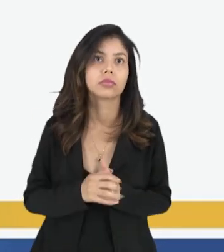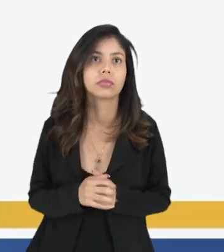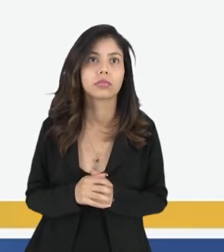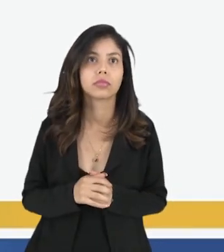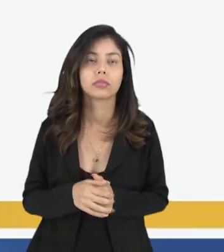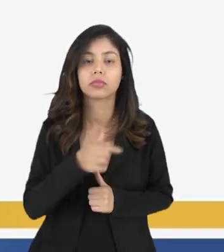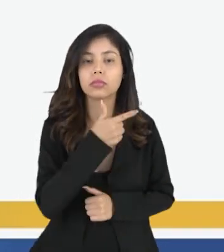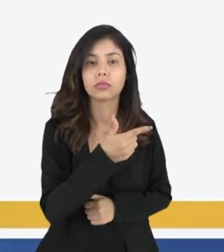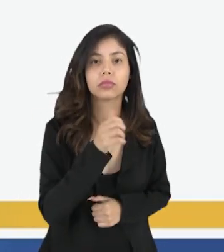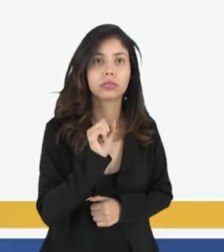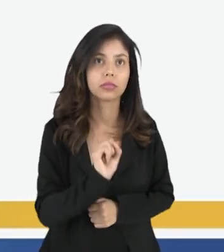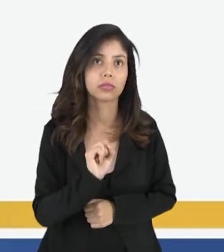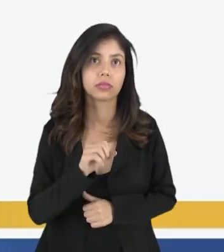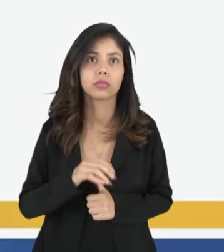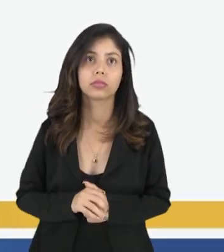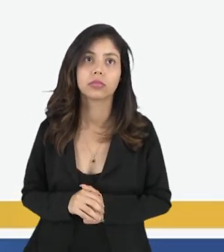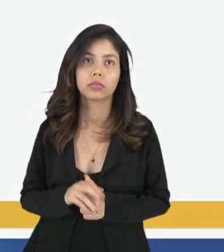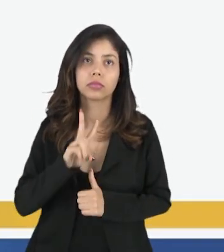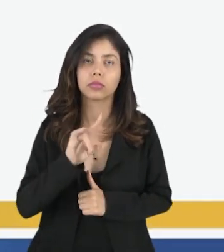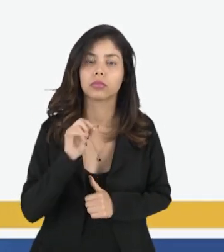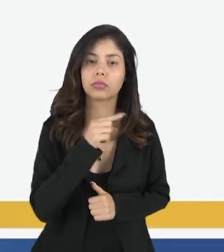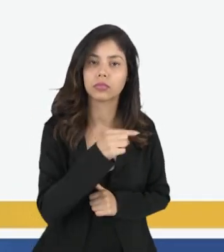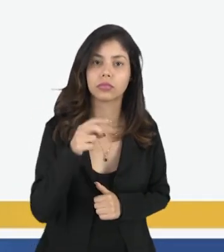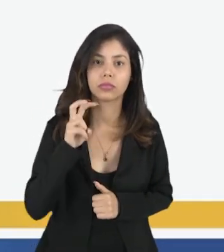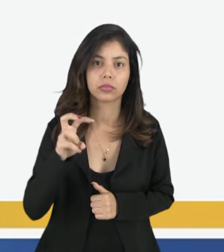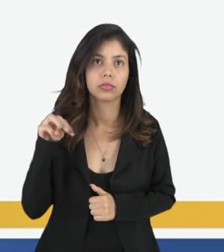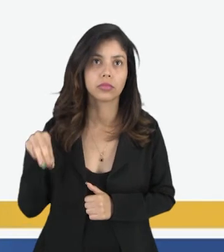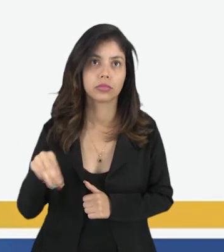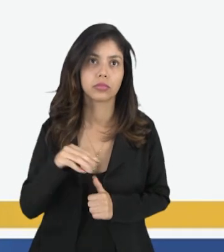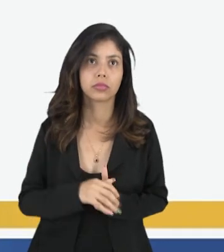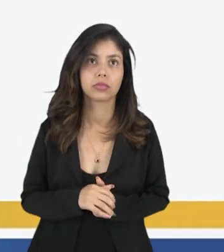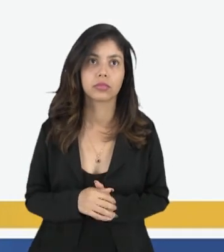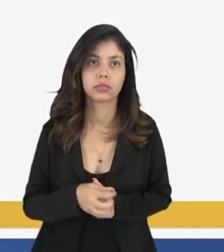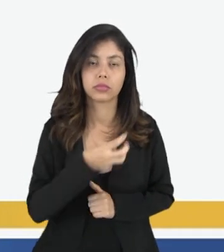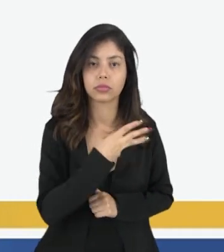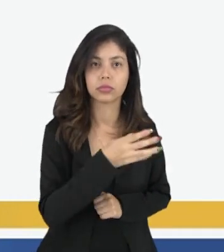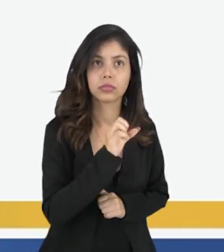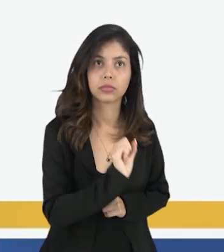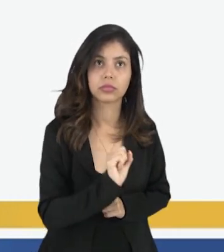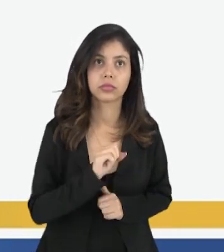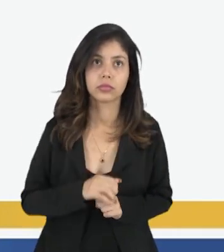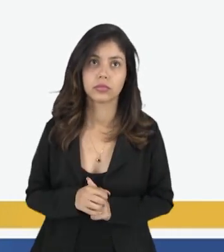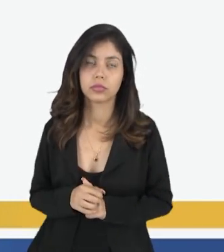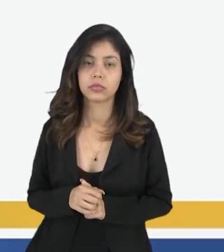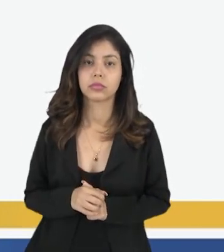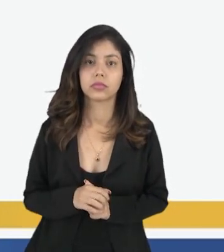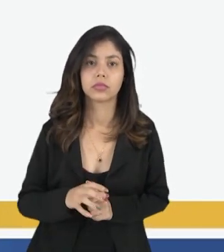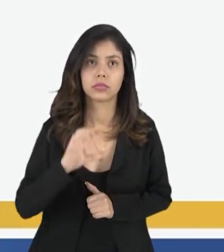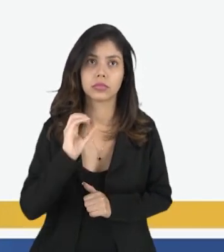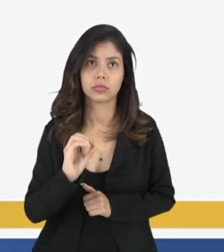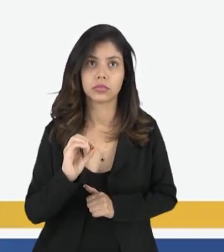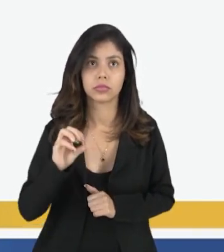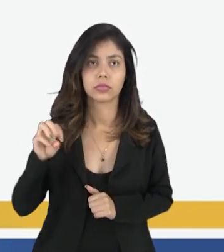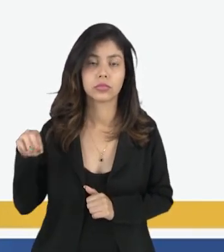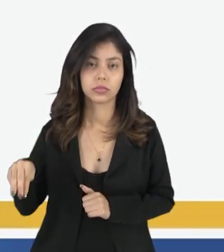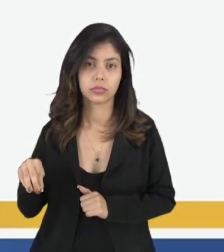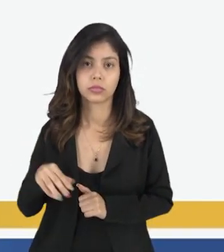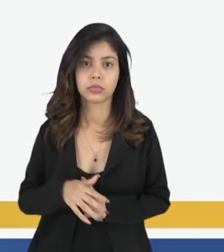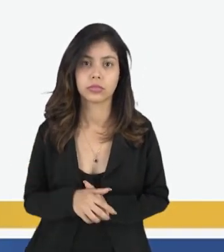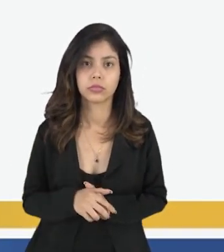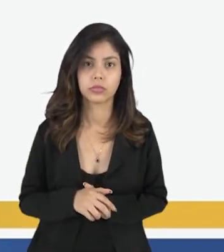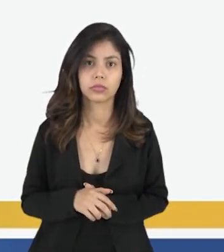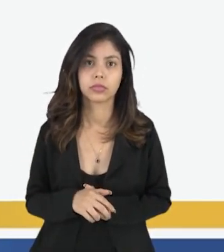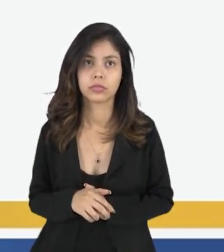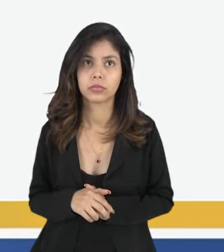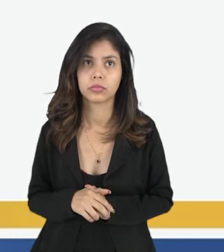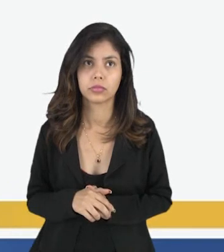tempo de 2 segundos, nós teremos de 5 metros. No tempo de 3 segundos, nós vamos ter o deslocamento em 0